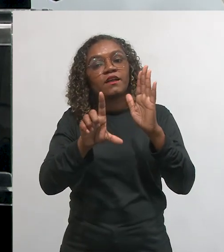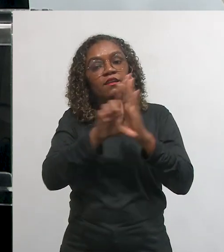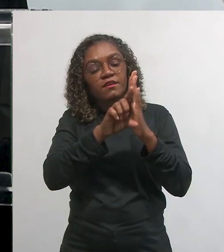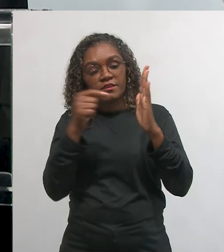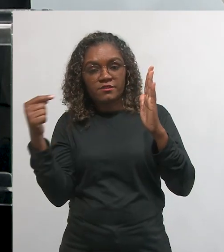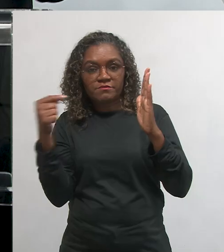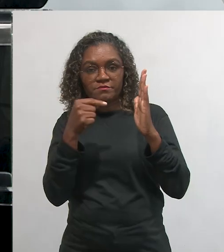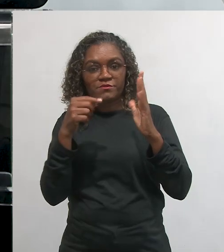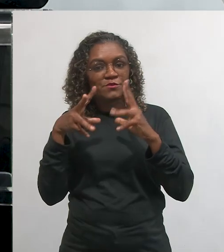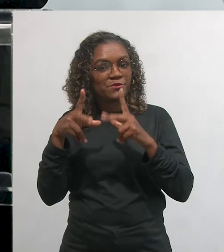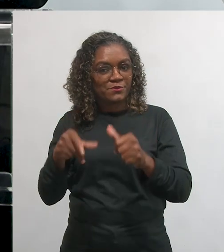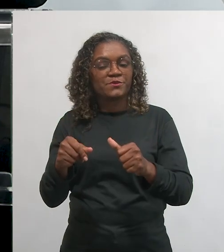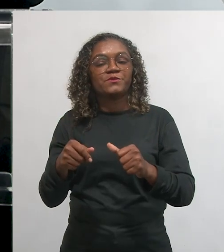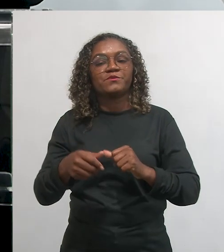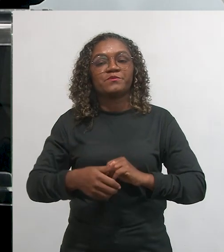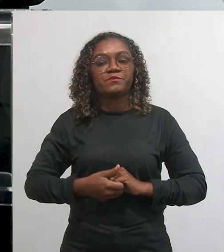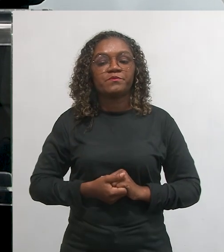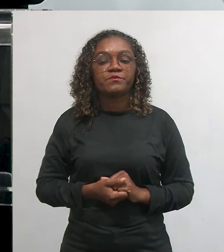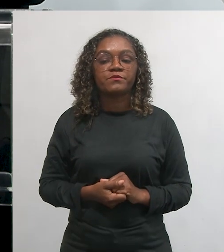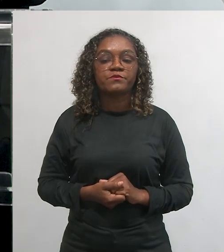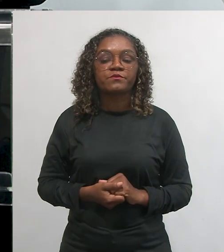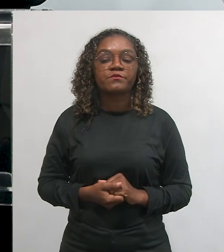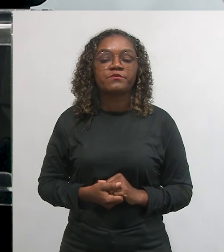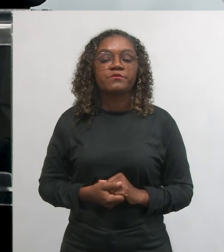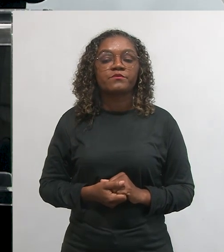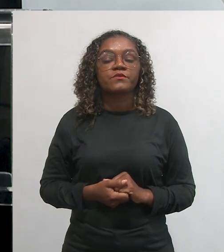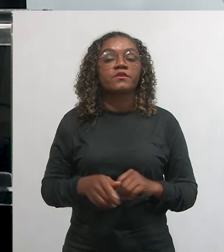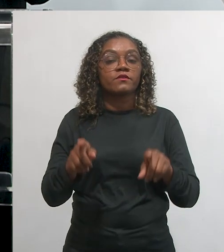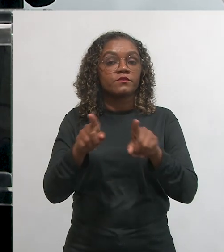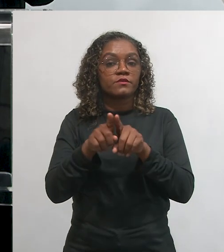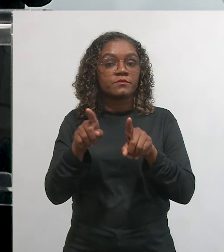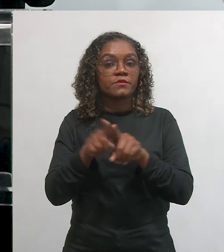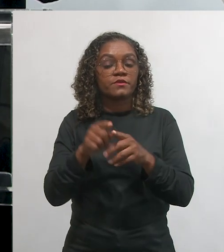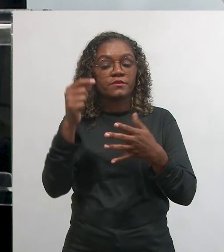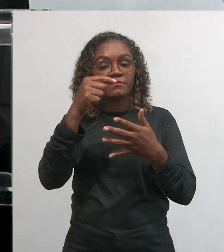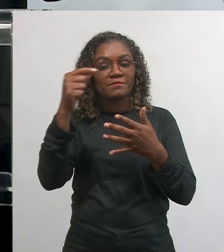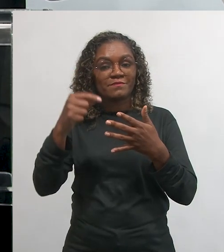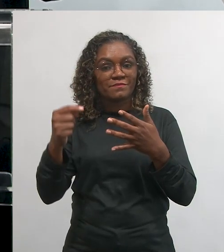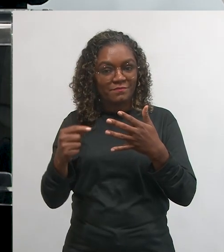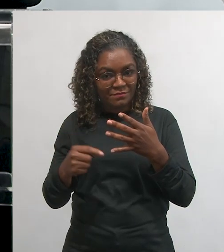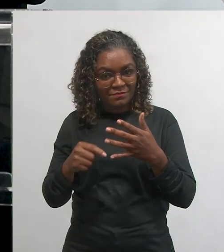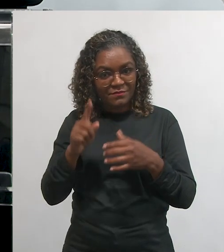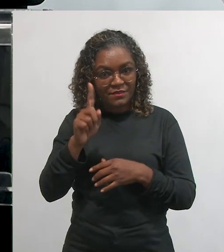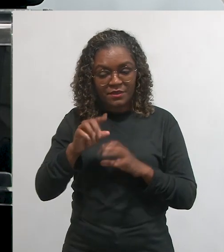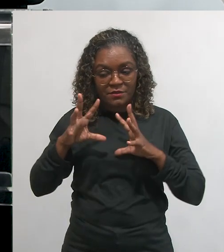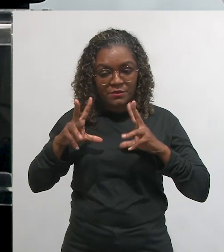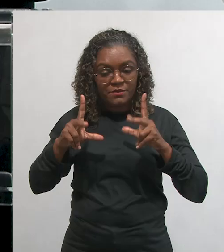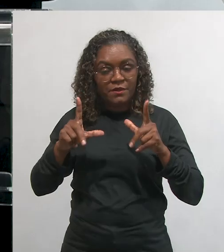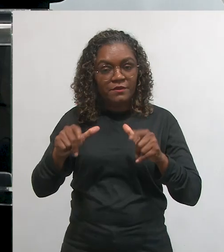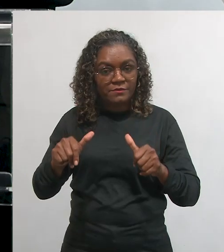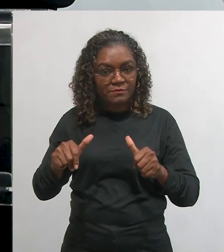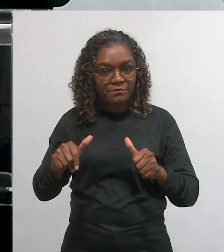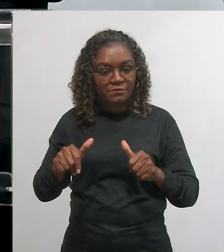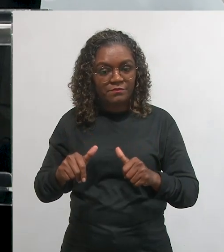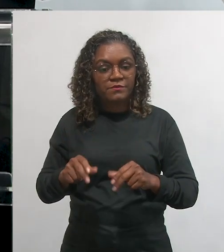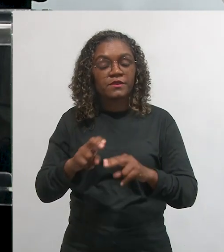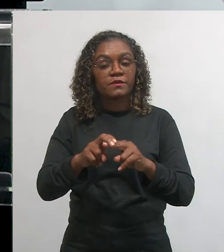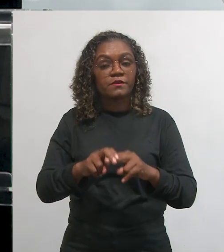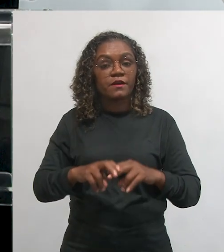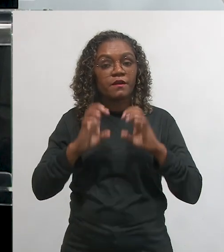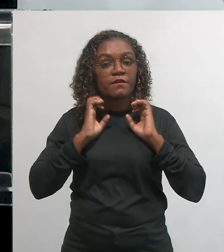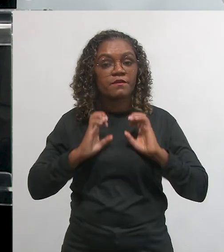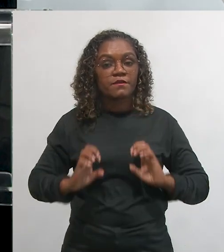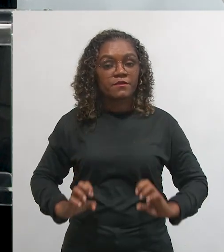são universais para todos, né? E também com esse aspecto de totalidade. É